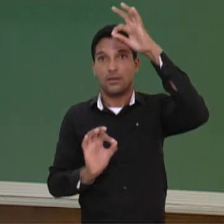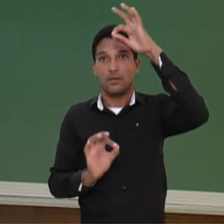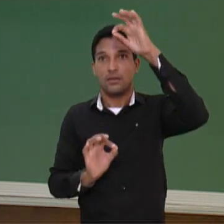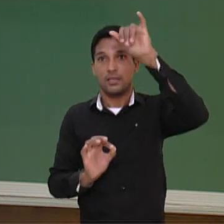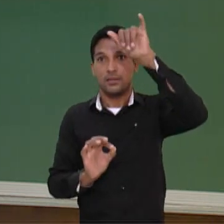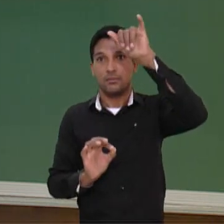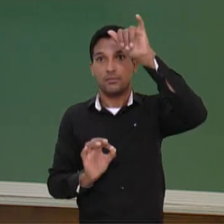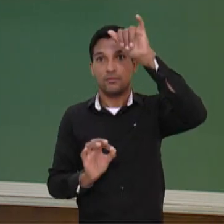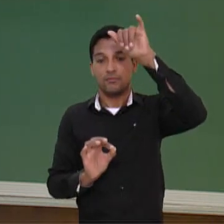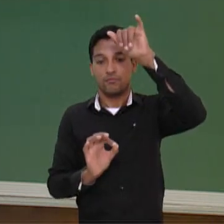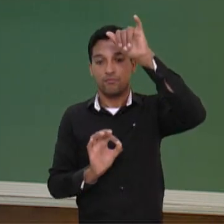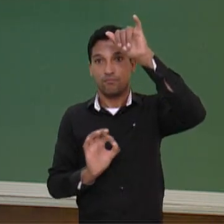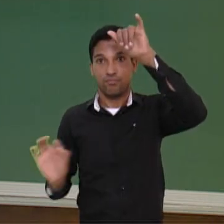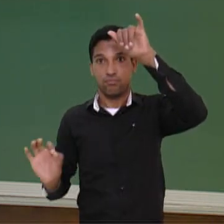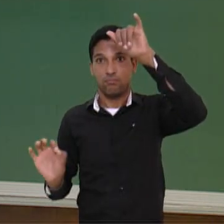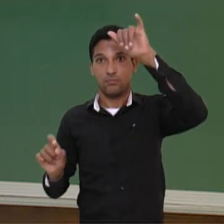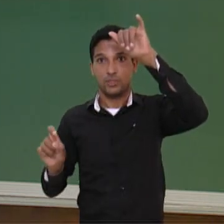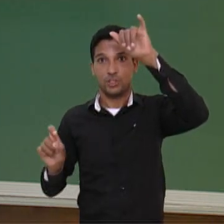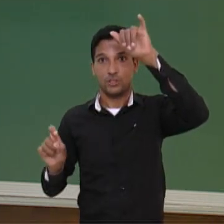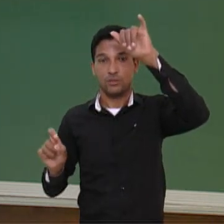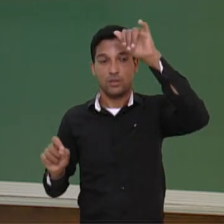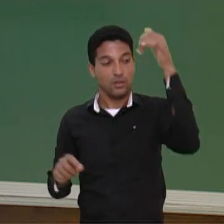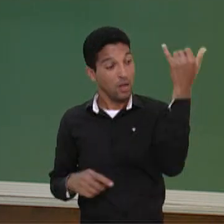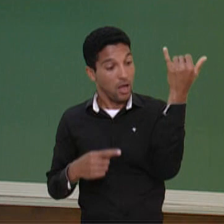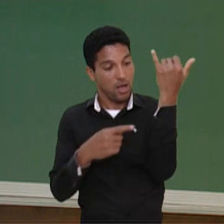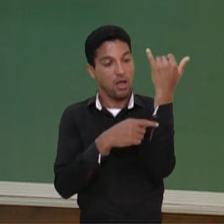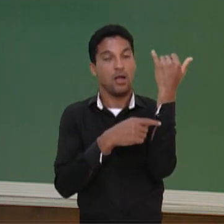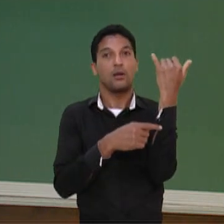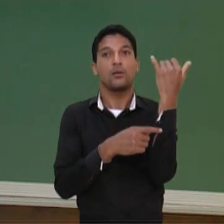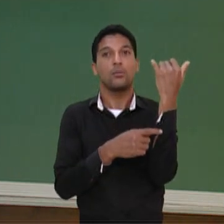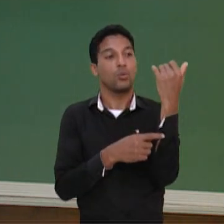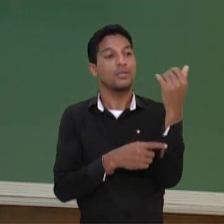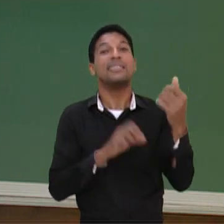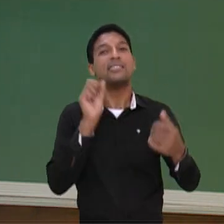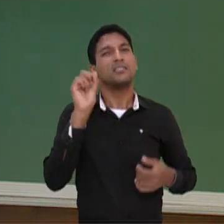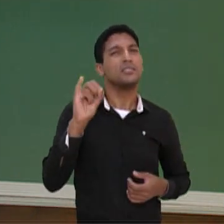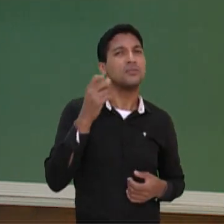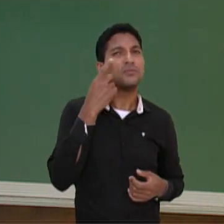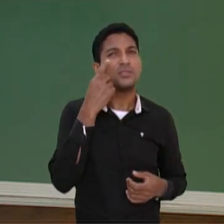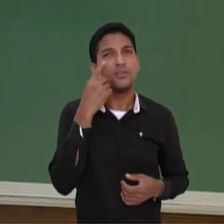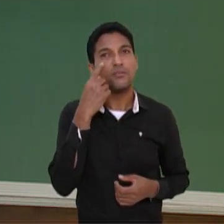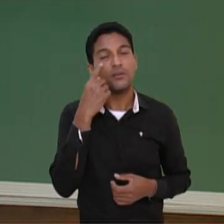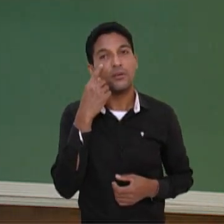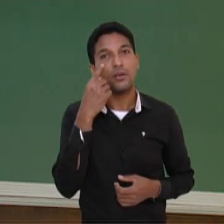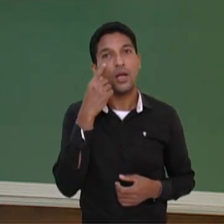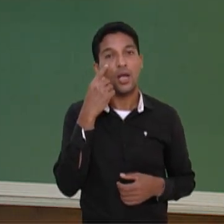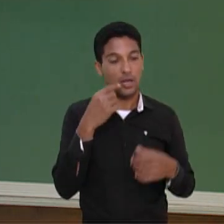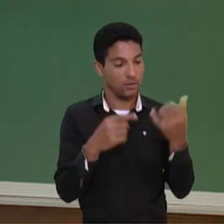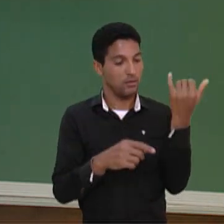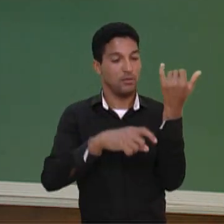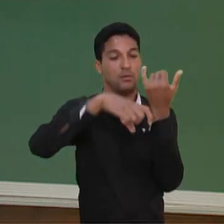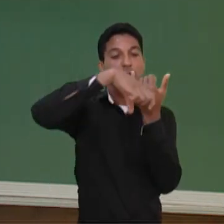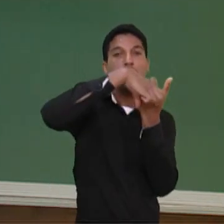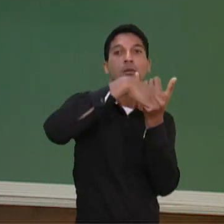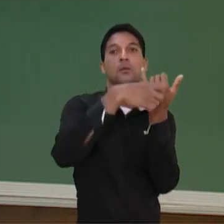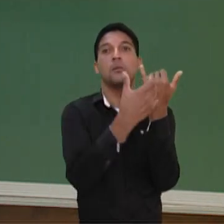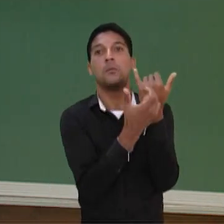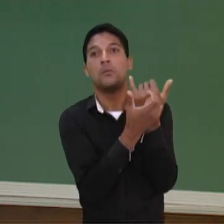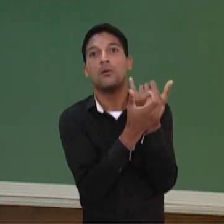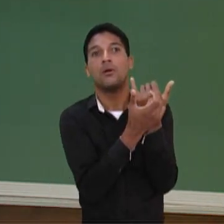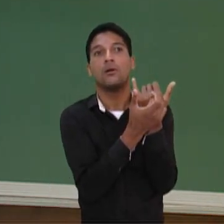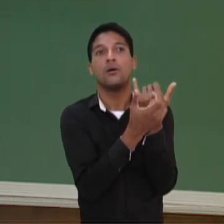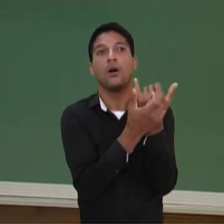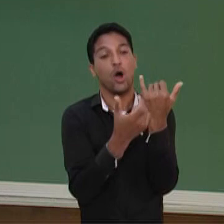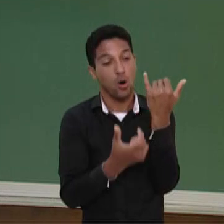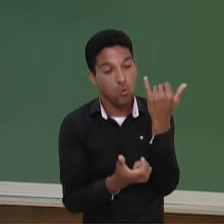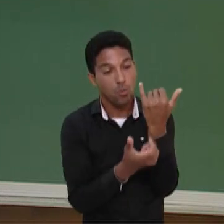menor. Concavidade da parábola, se a curva é voltada para cima ou se ela é voltada para baixo. Curva voltada